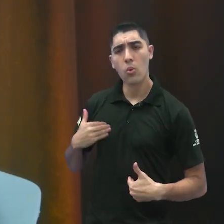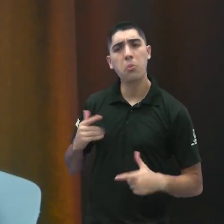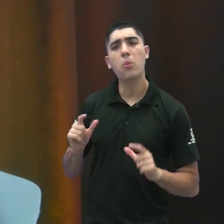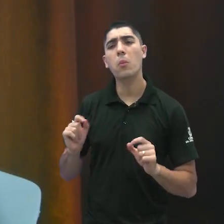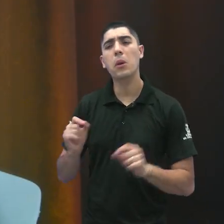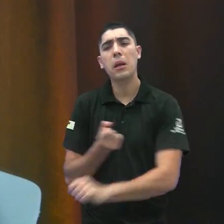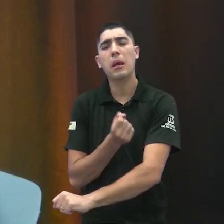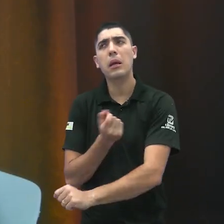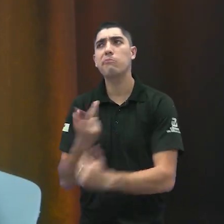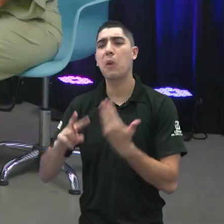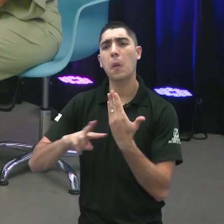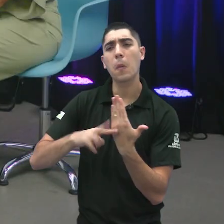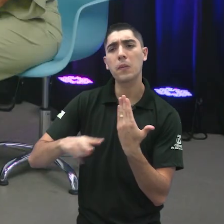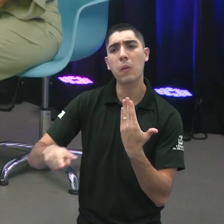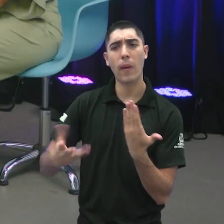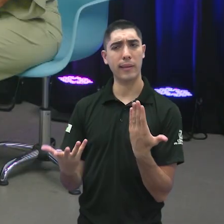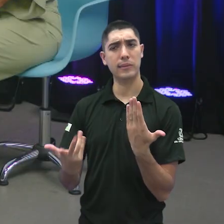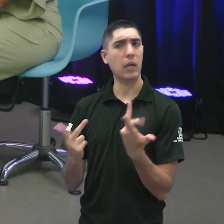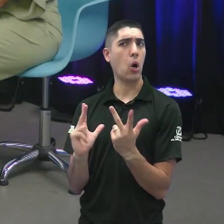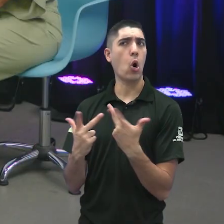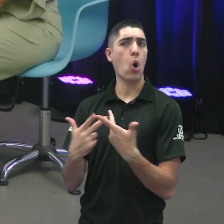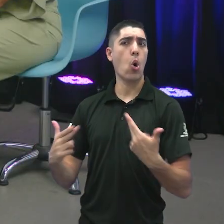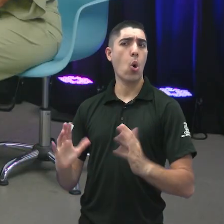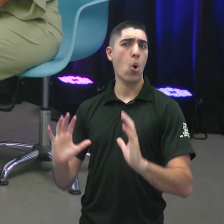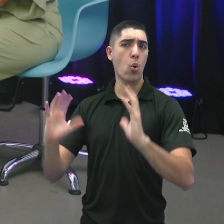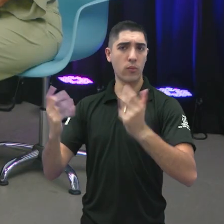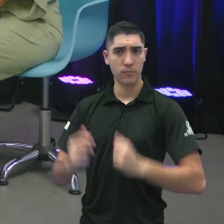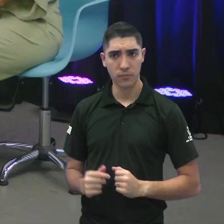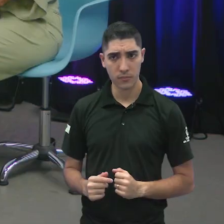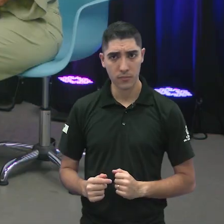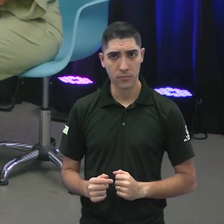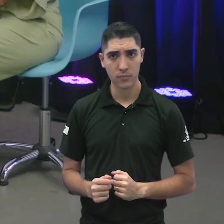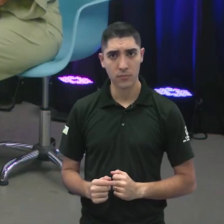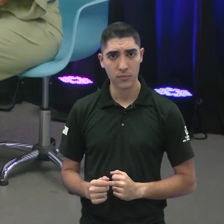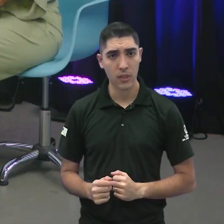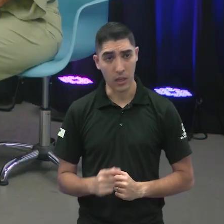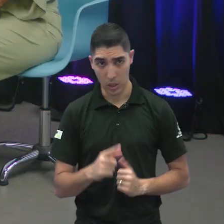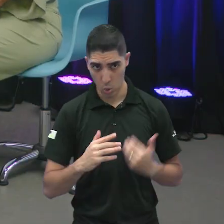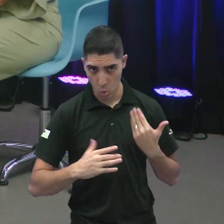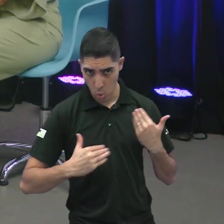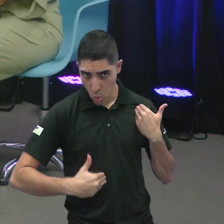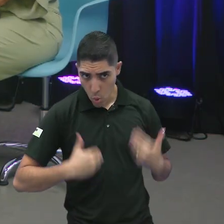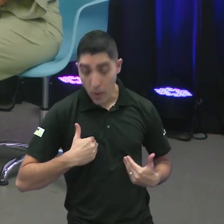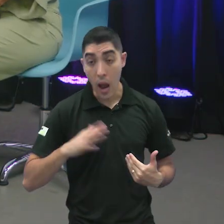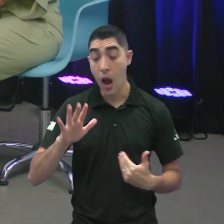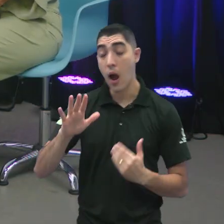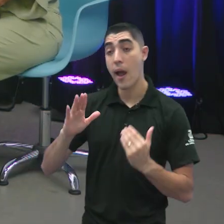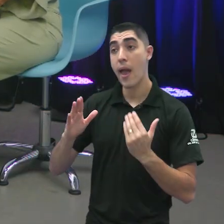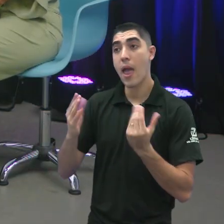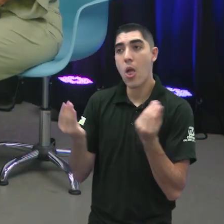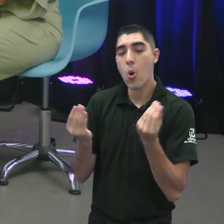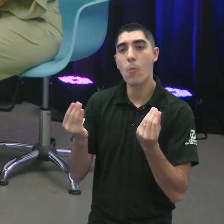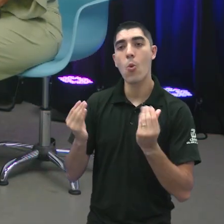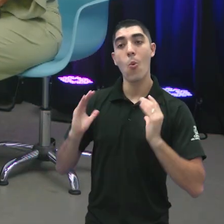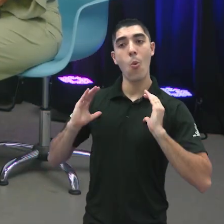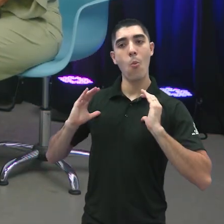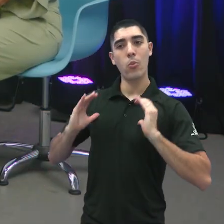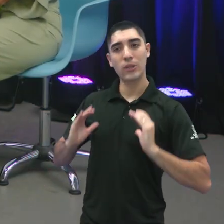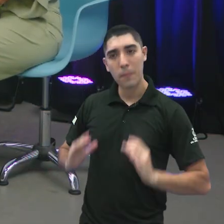corpo? As consequências do nosso corpo do nosso comportamento, né? Da forma como o nosso corpo